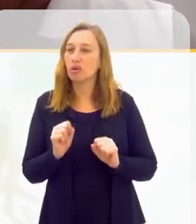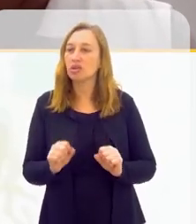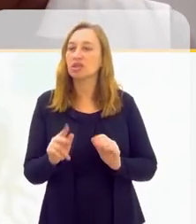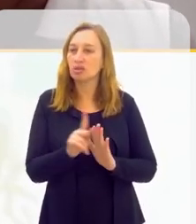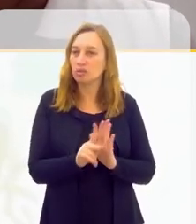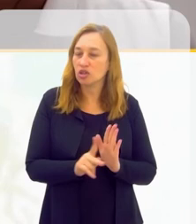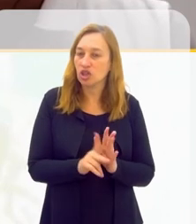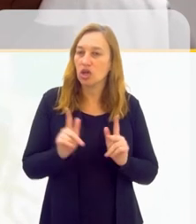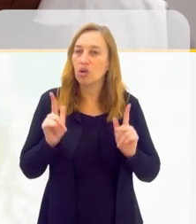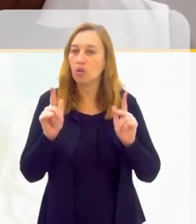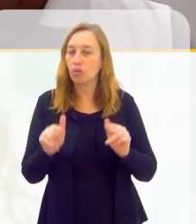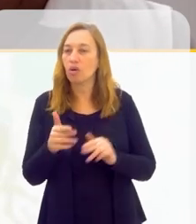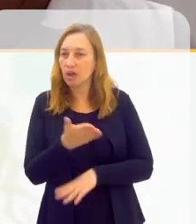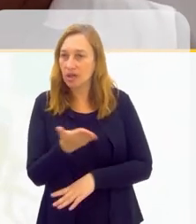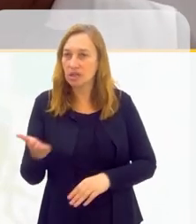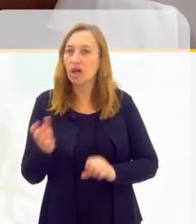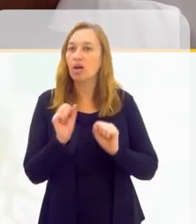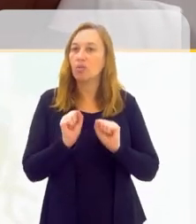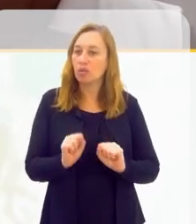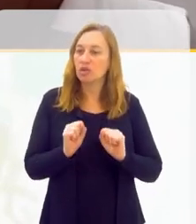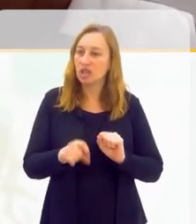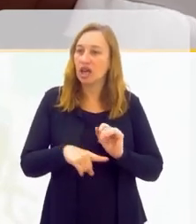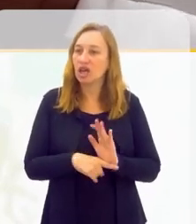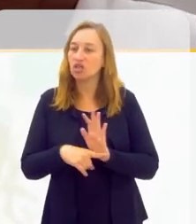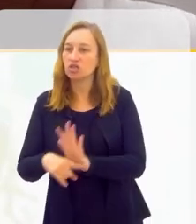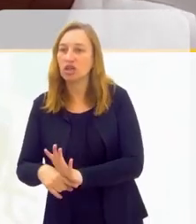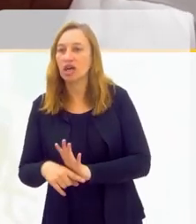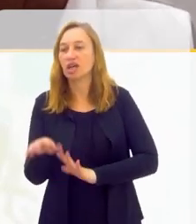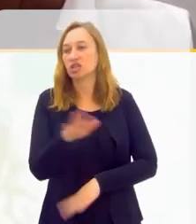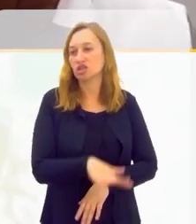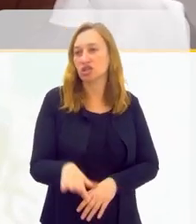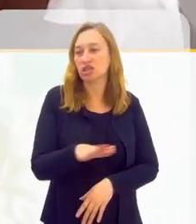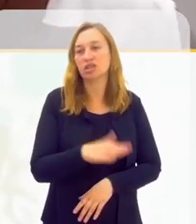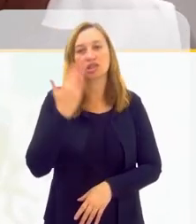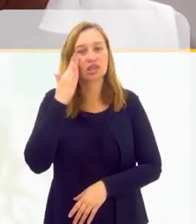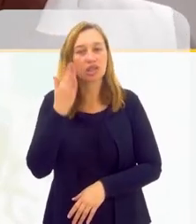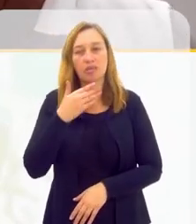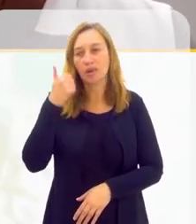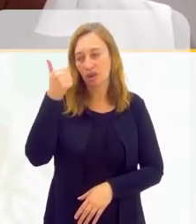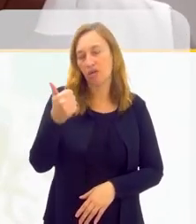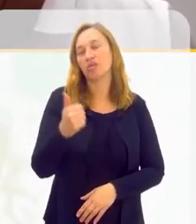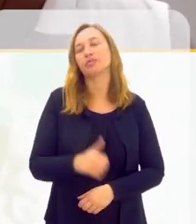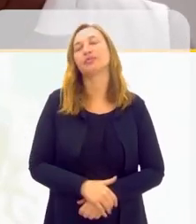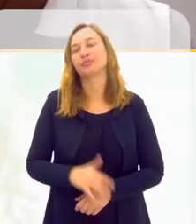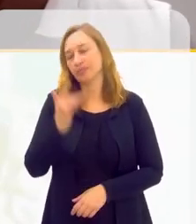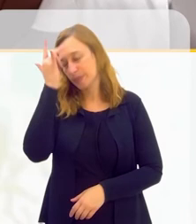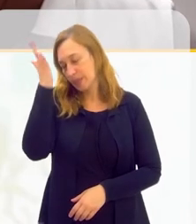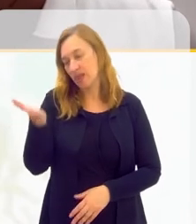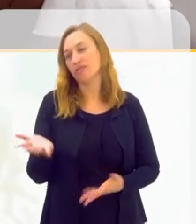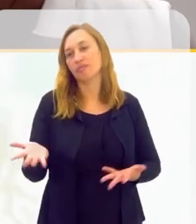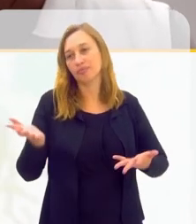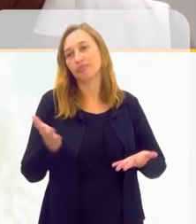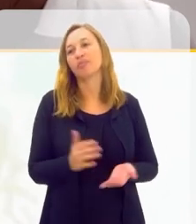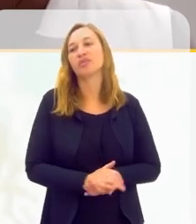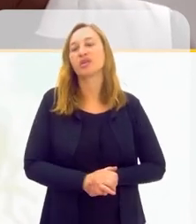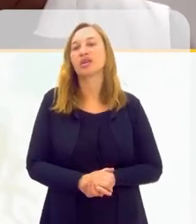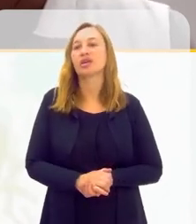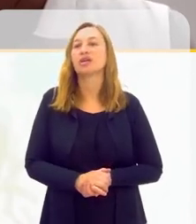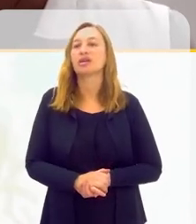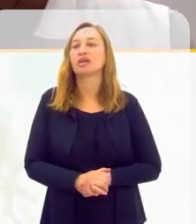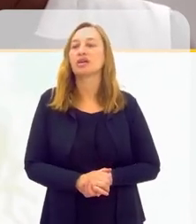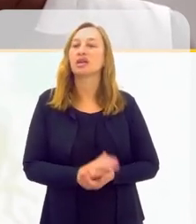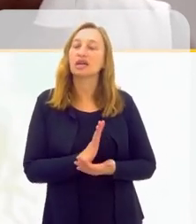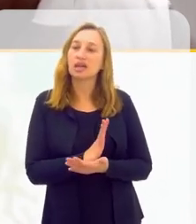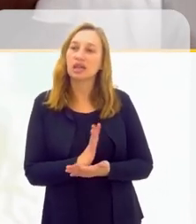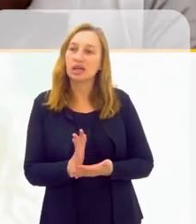ter projetos como este para nós podermos ajudar as crianças a entender isto de uma forma muito mais fácil do que nós adultos às vezes